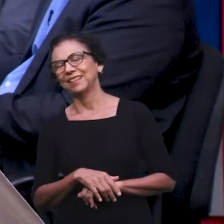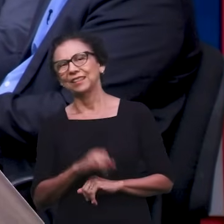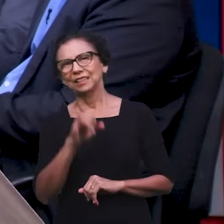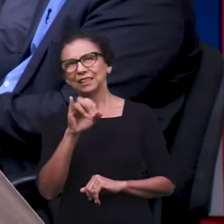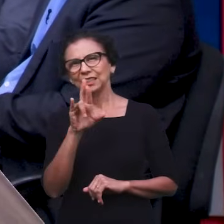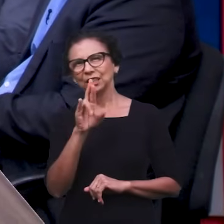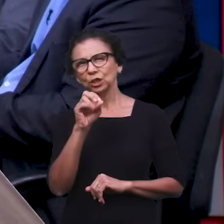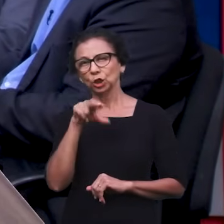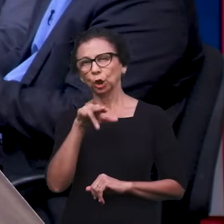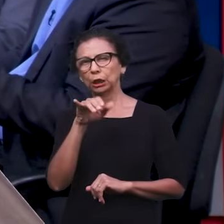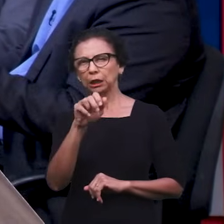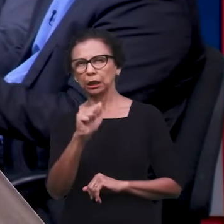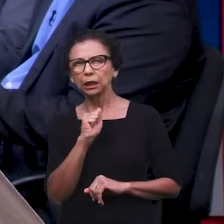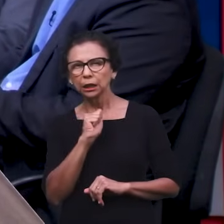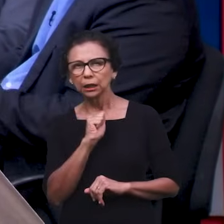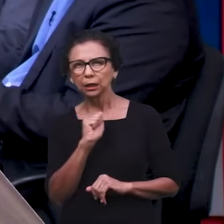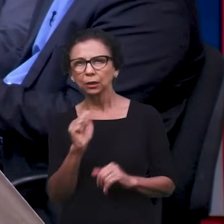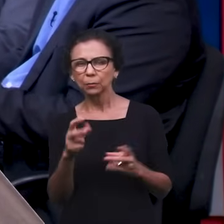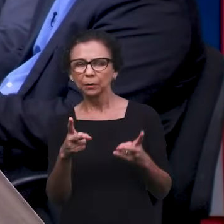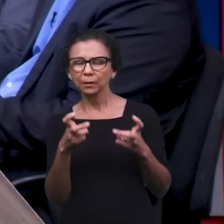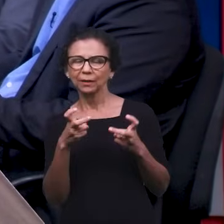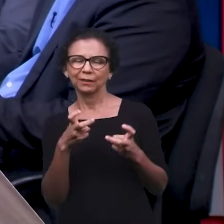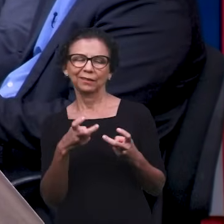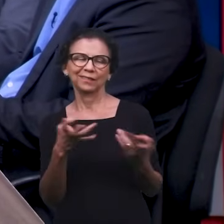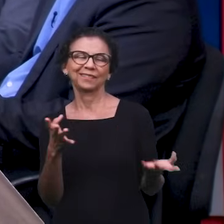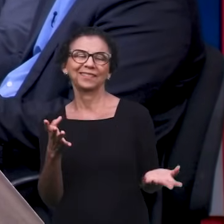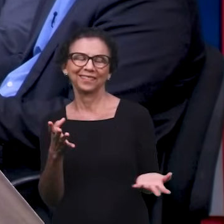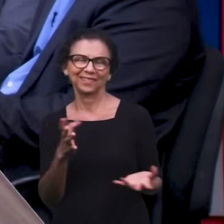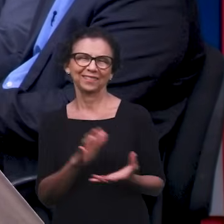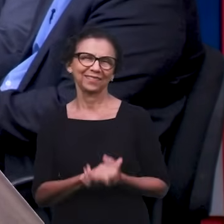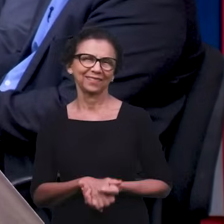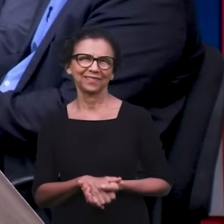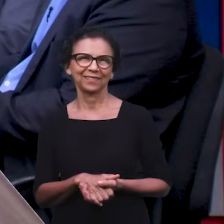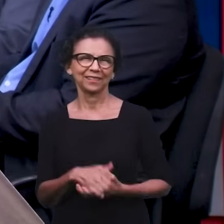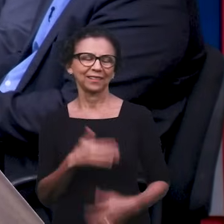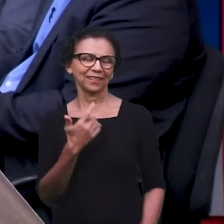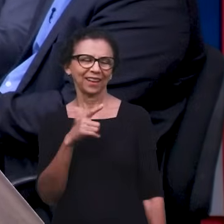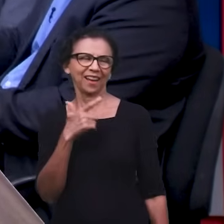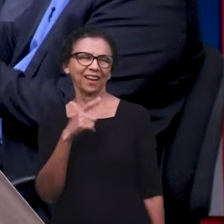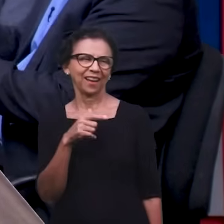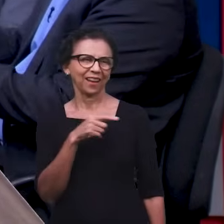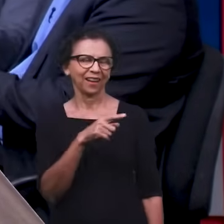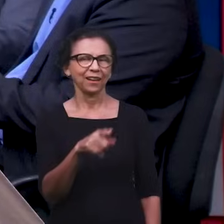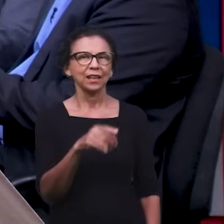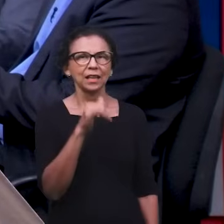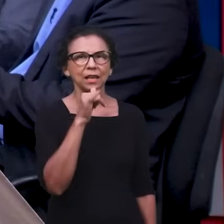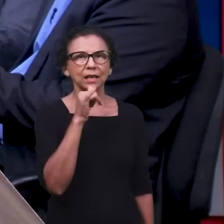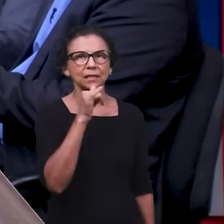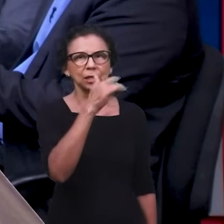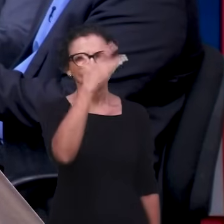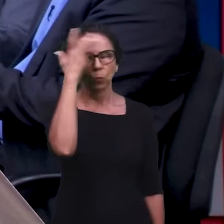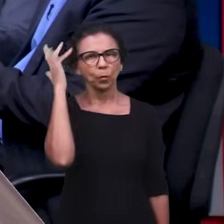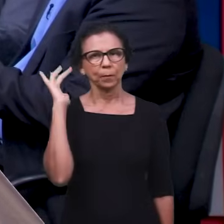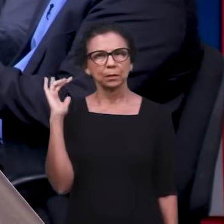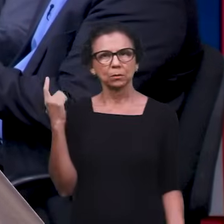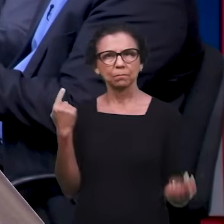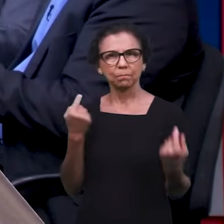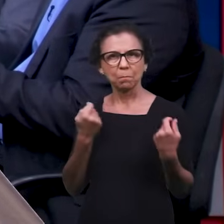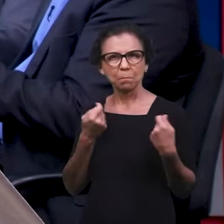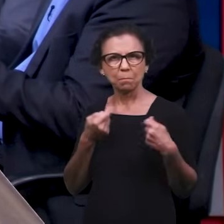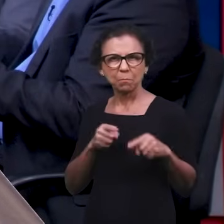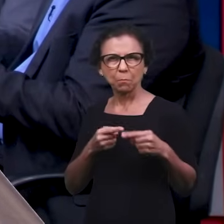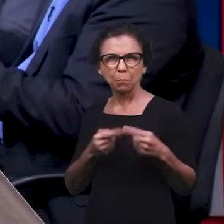acontecer, né? Você identificar, por exemplo, um sarcasmo, né? Então, assim, alguém fez alguma coisa